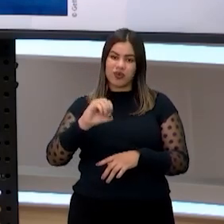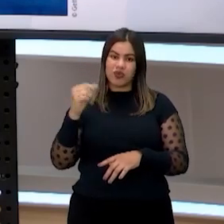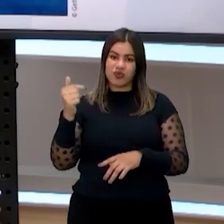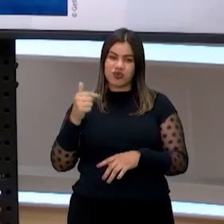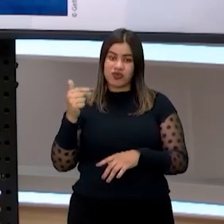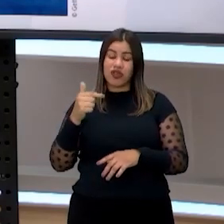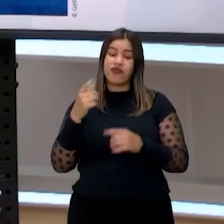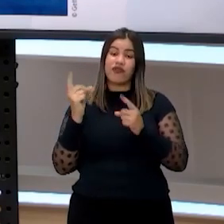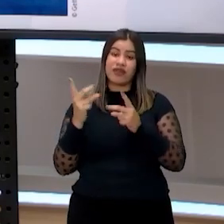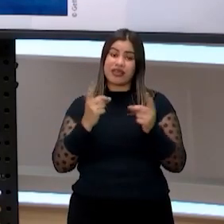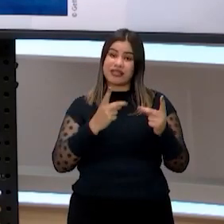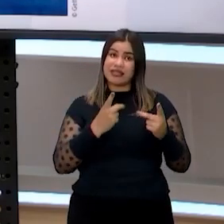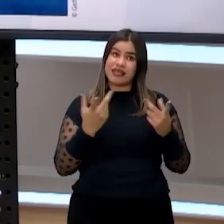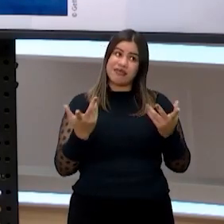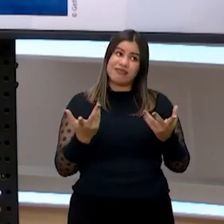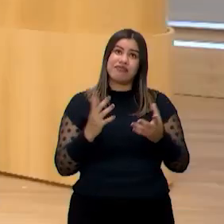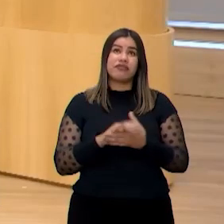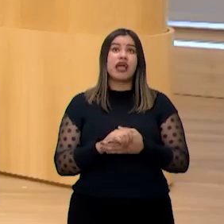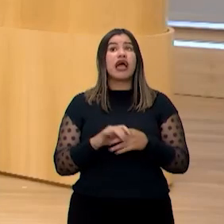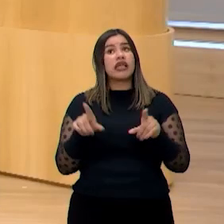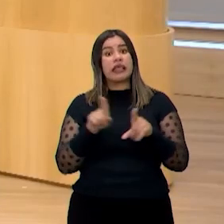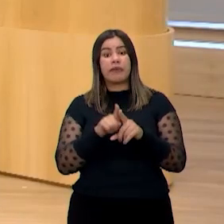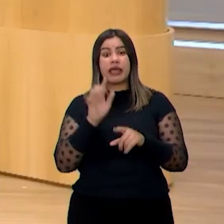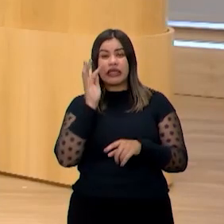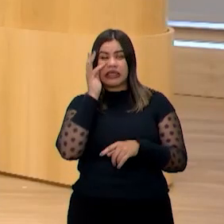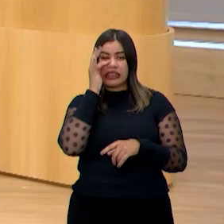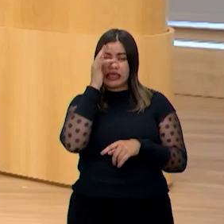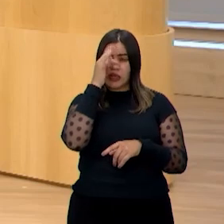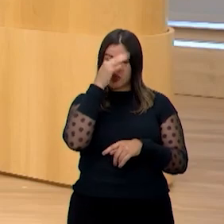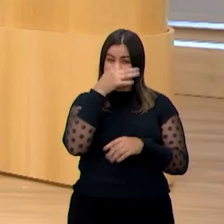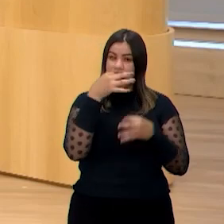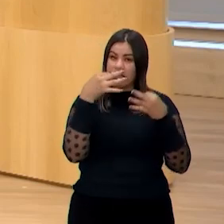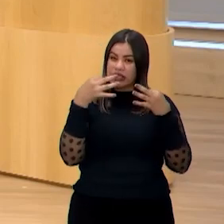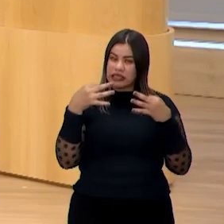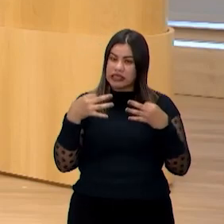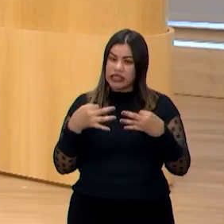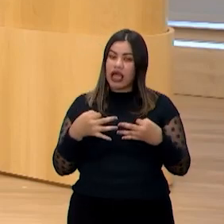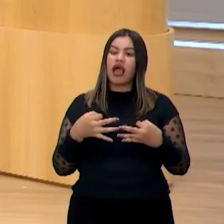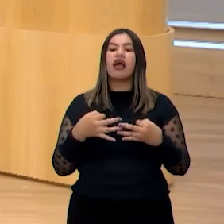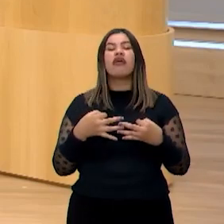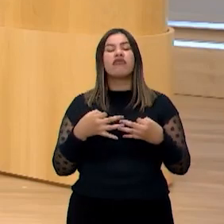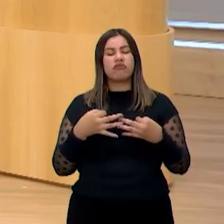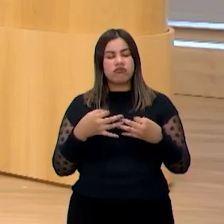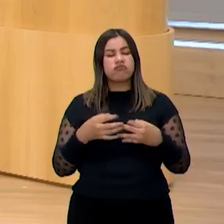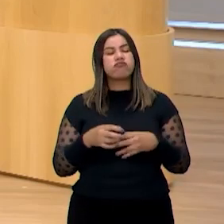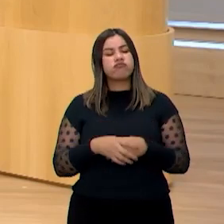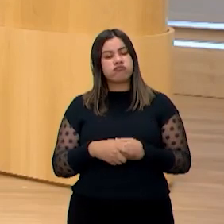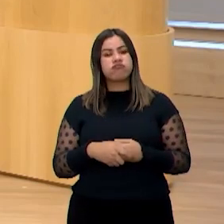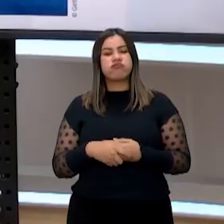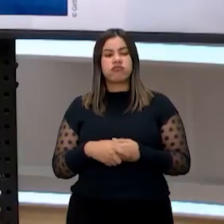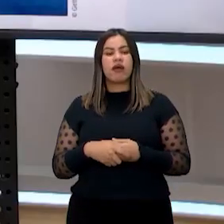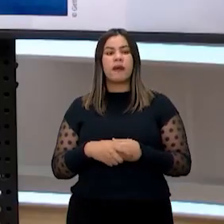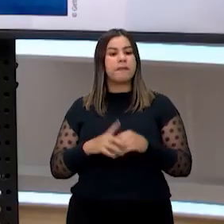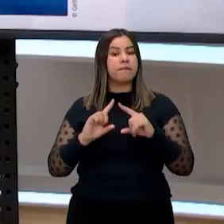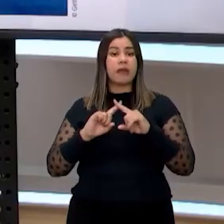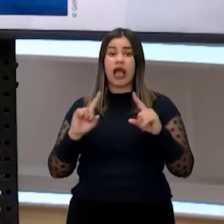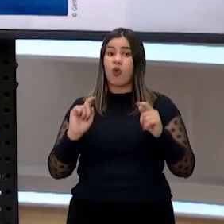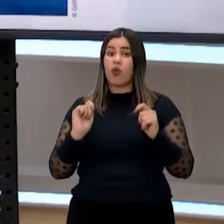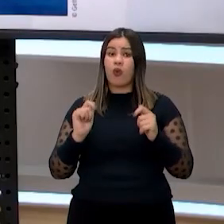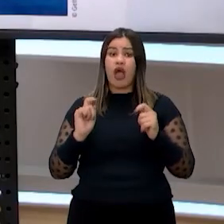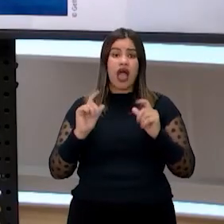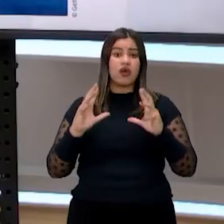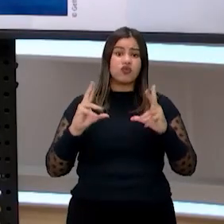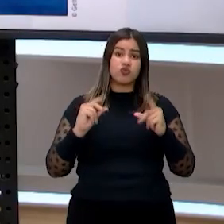Né? Talvez a lealdade ainda, né? Talvez. Aquela lealdade sincera. Sincera, né? honesta, né? É. Mas quase tudo a